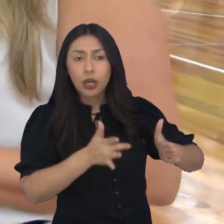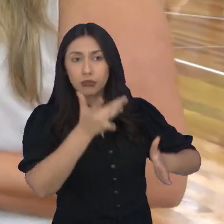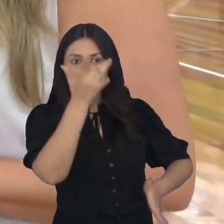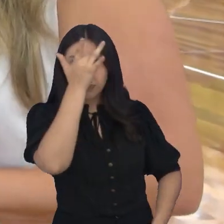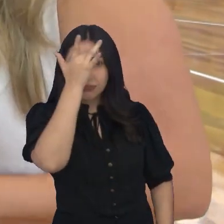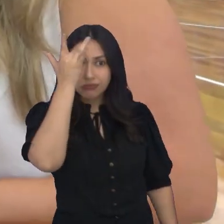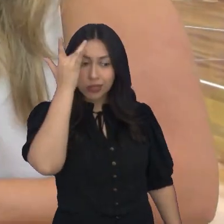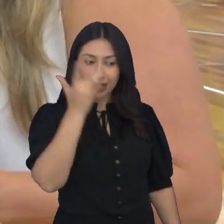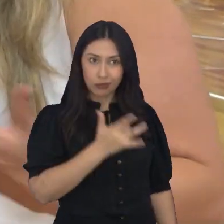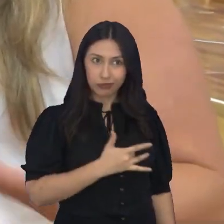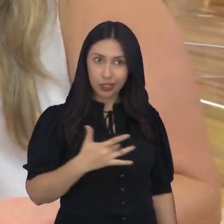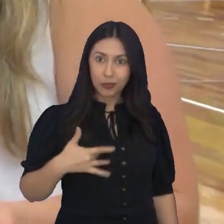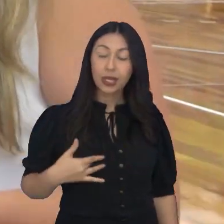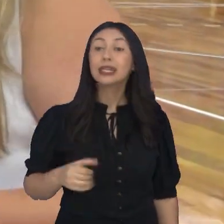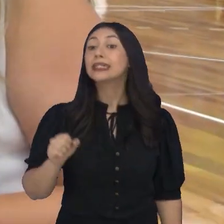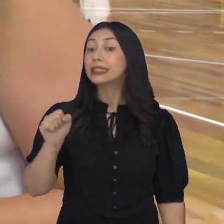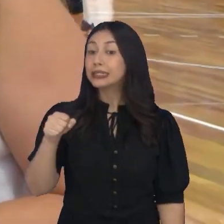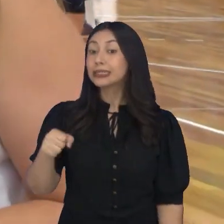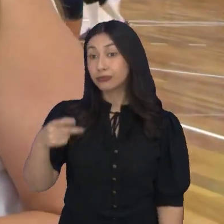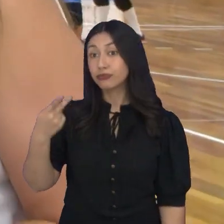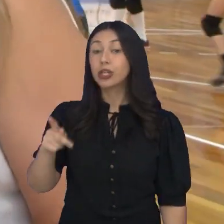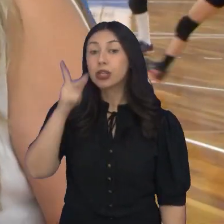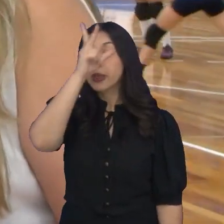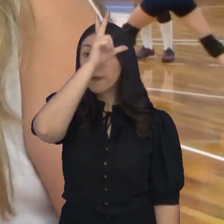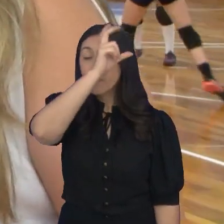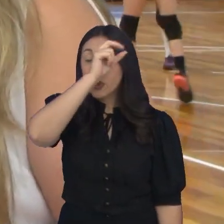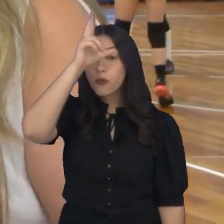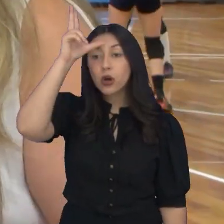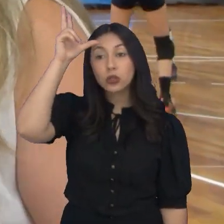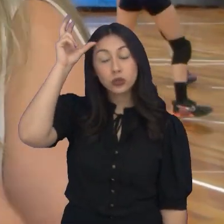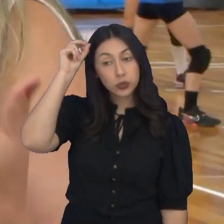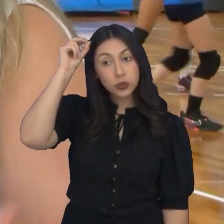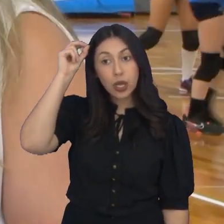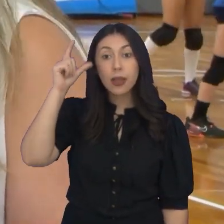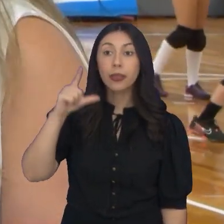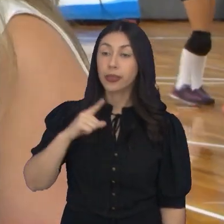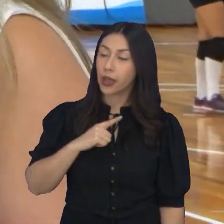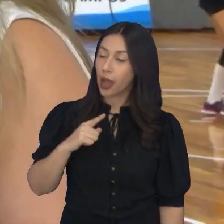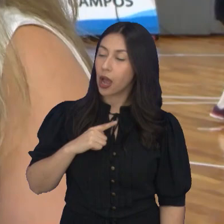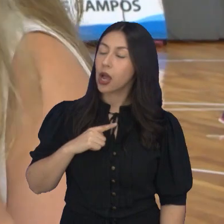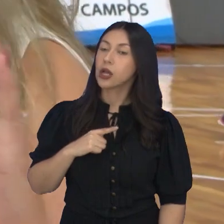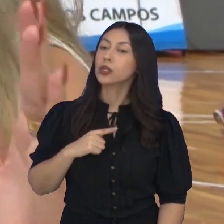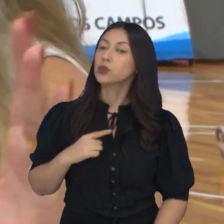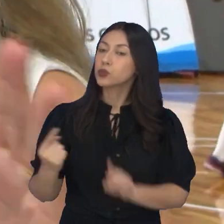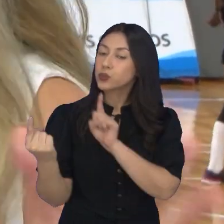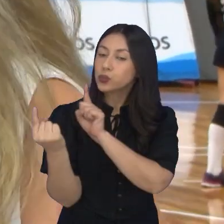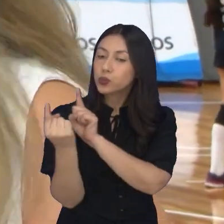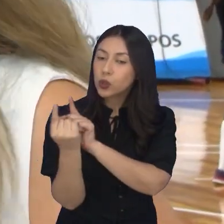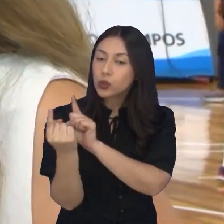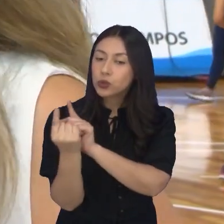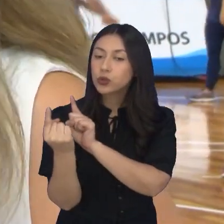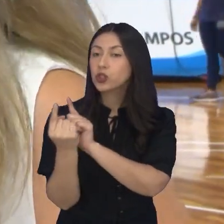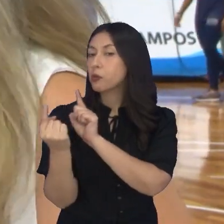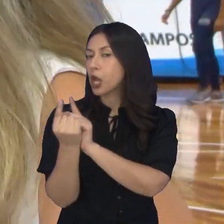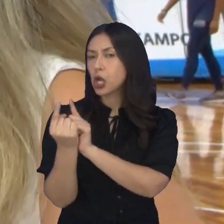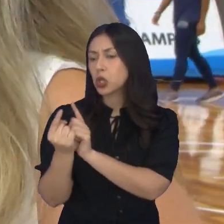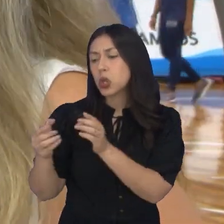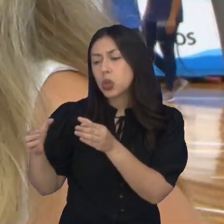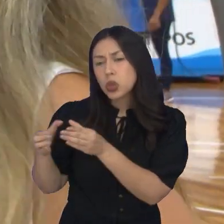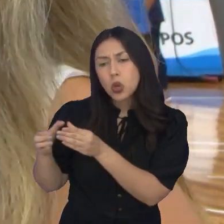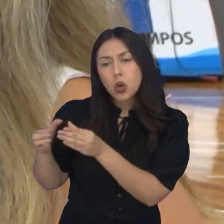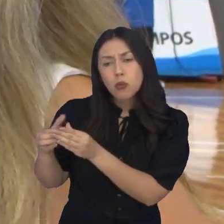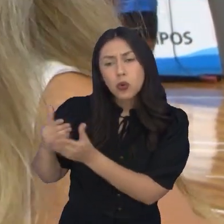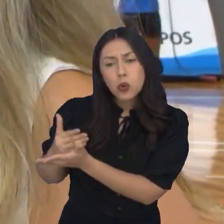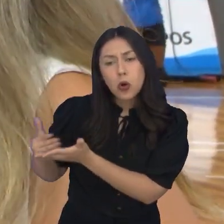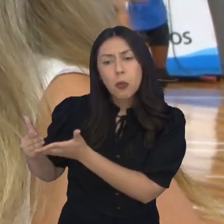mental. Isso, aqui na Prefeitura nós estendemos, né, esse serviço desde das categorias de entrada até